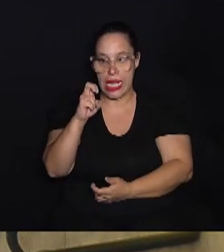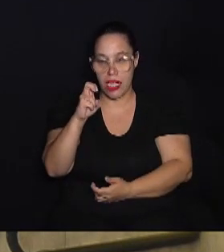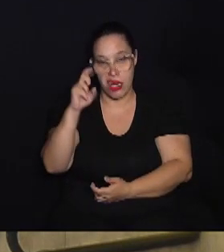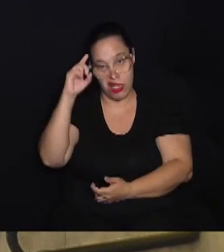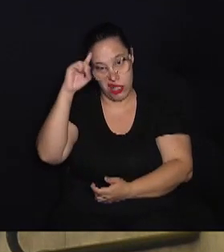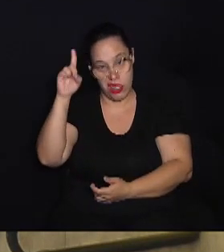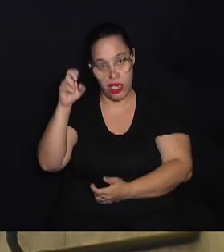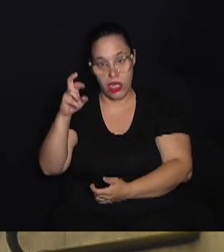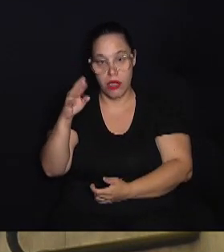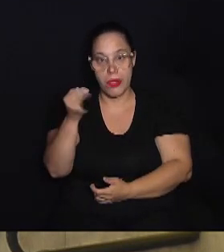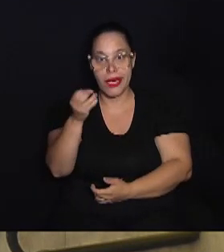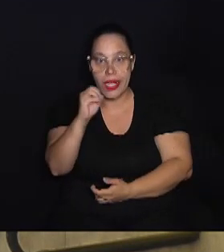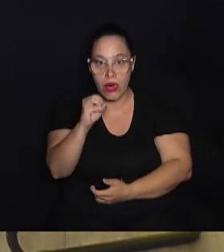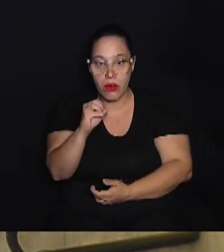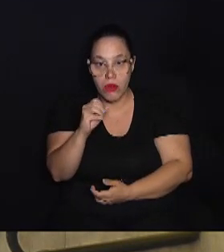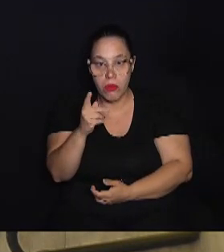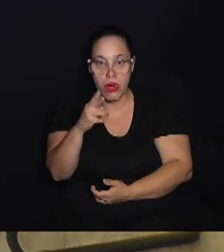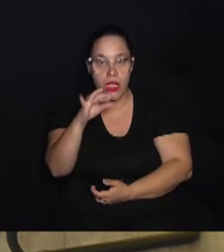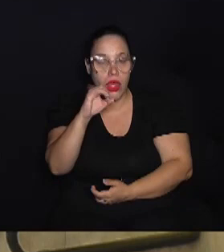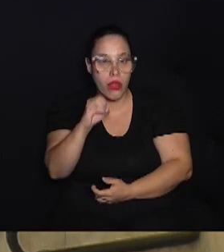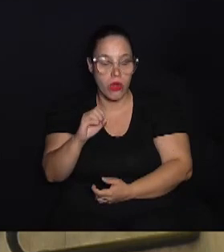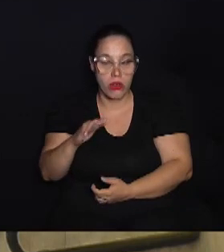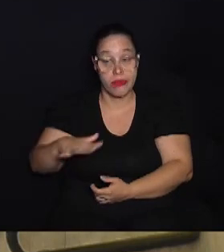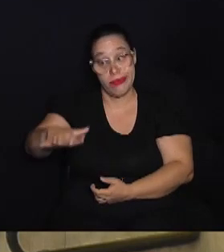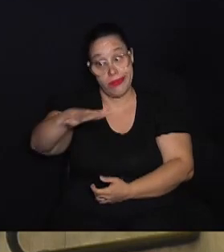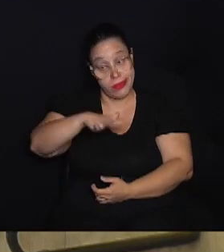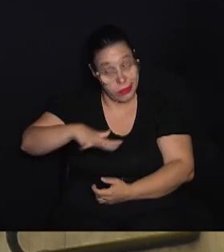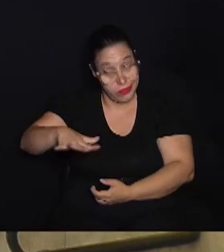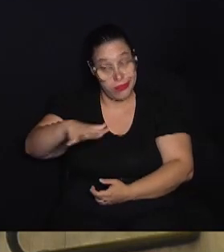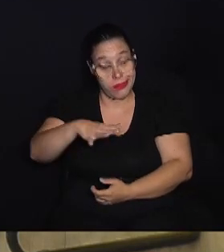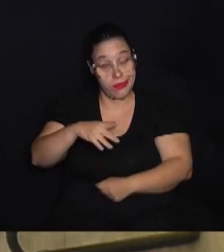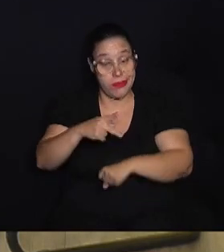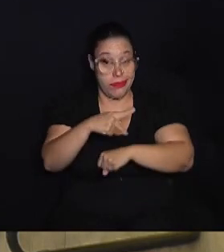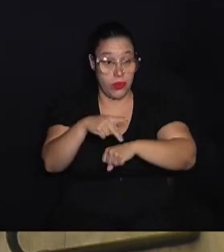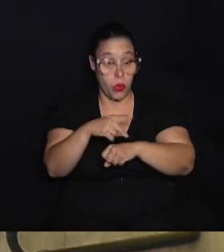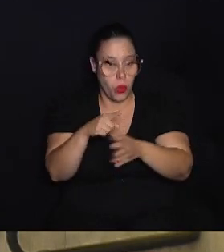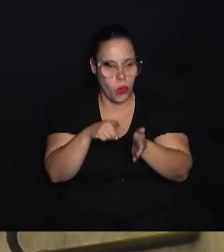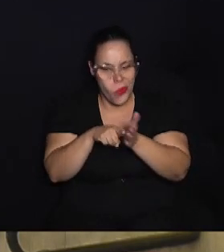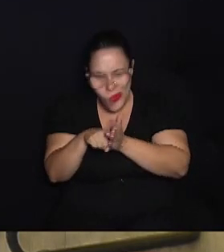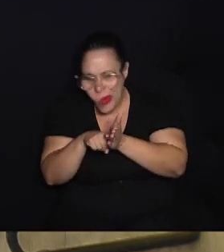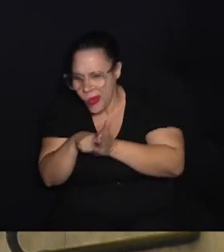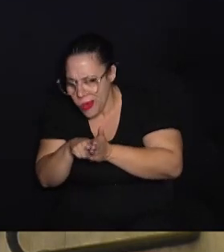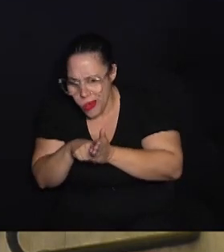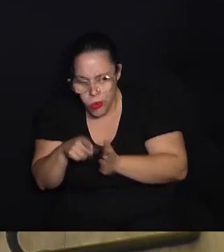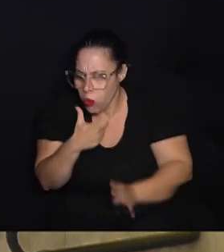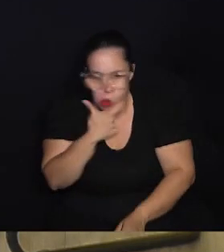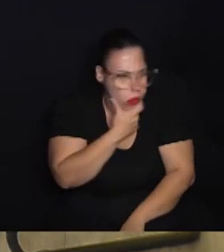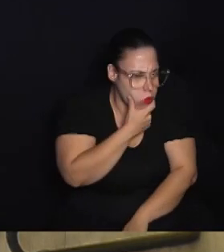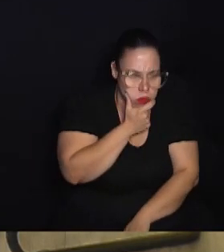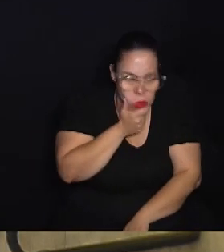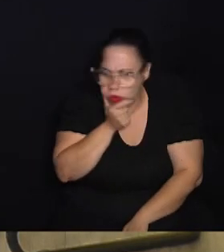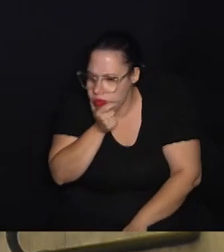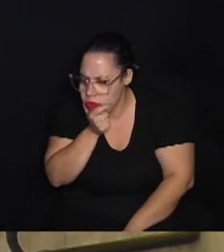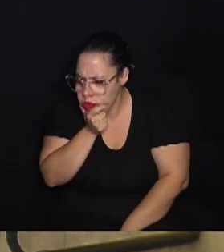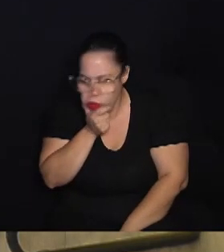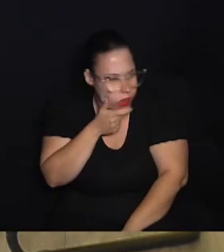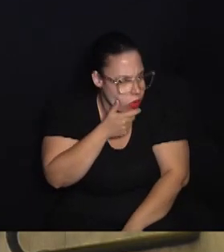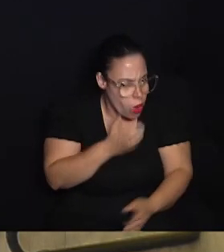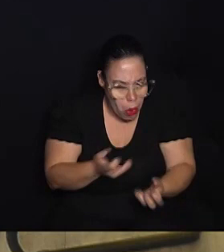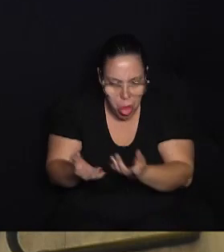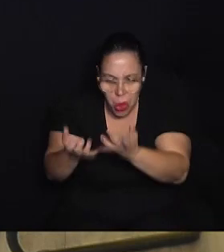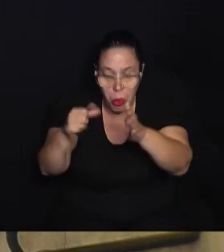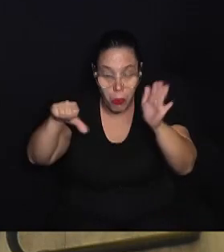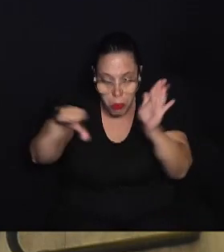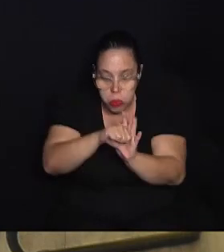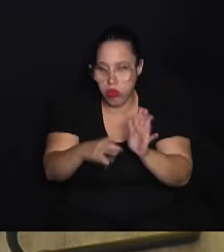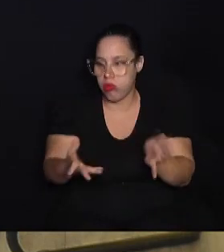região de Ribeirão Preto, né? E tem outras regiões do país que está se investigando a questão de incêndio